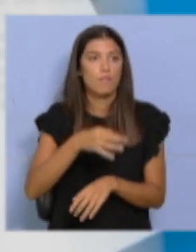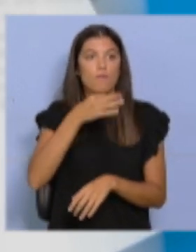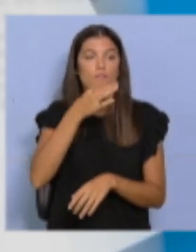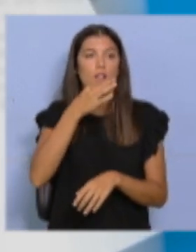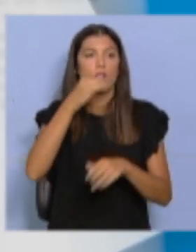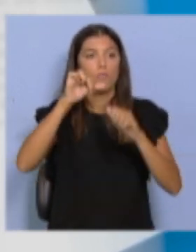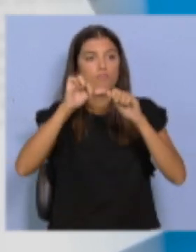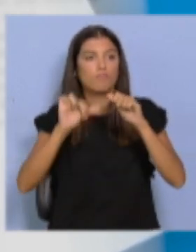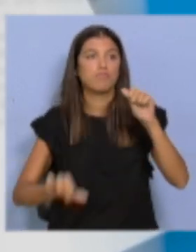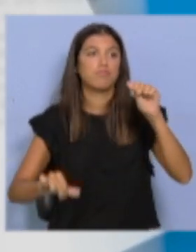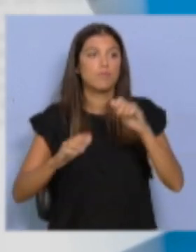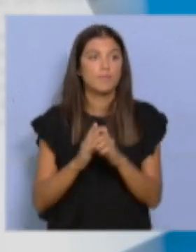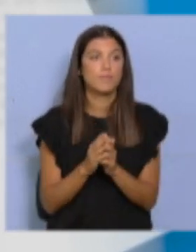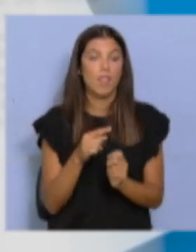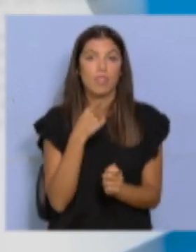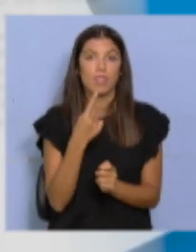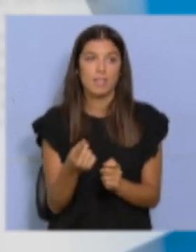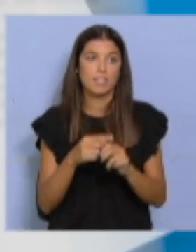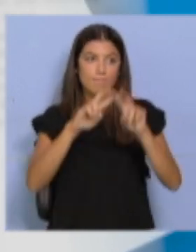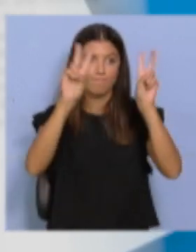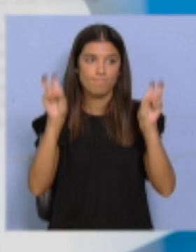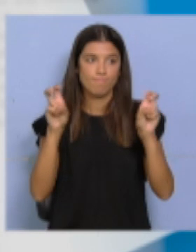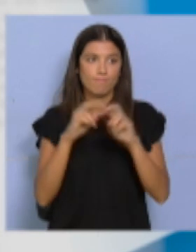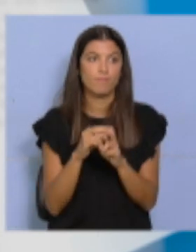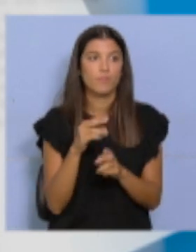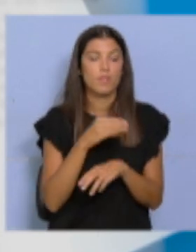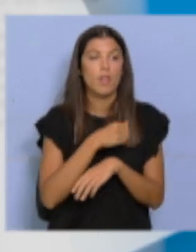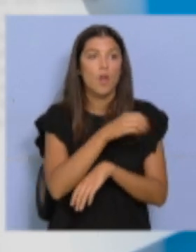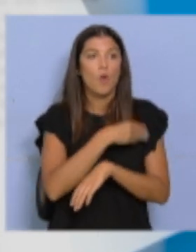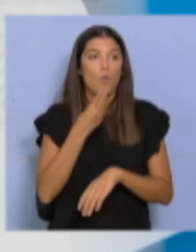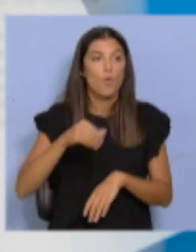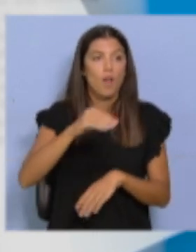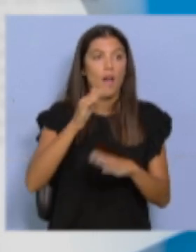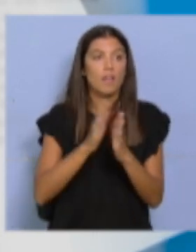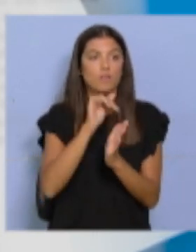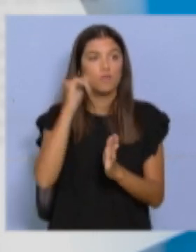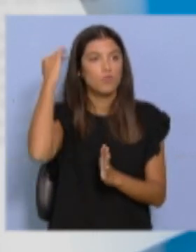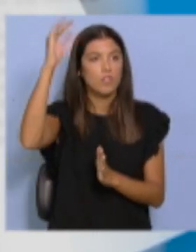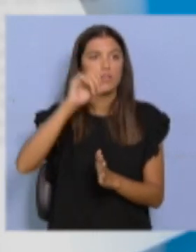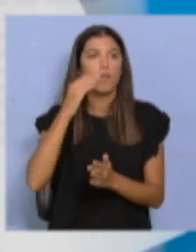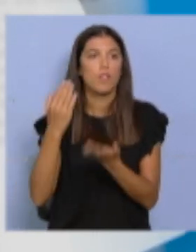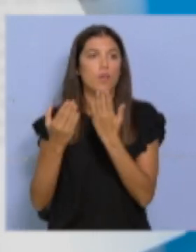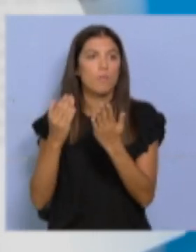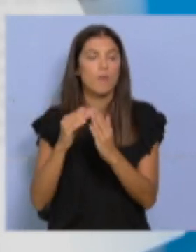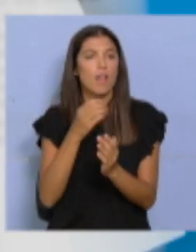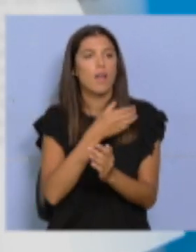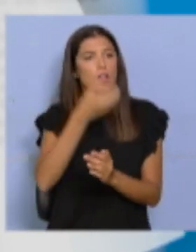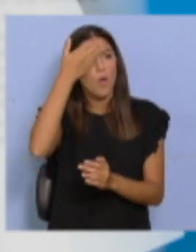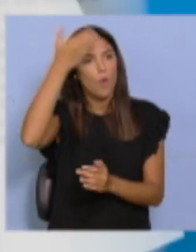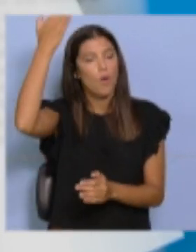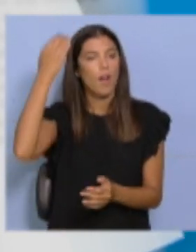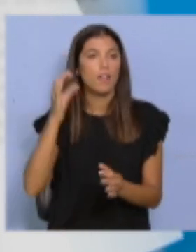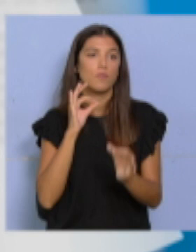e, falando em parábolas, disse-lhes: O reino dos céus pode comparar-se a um rei que preparou um